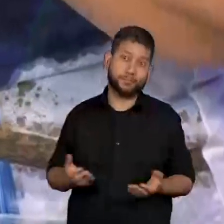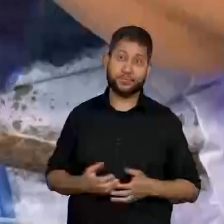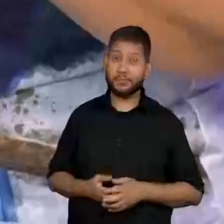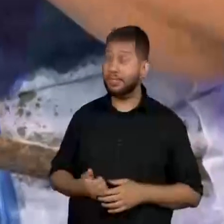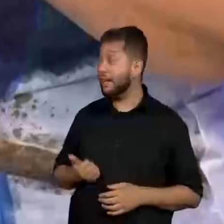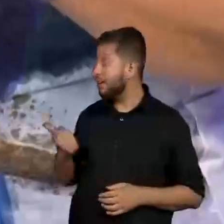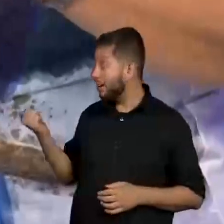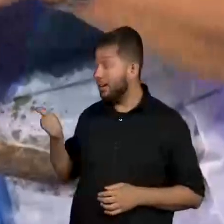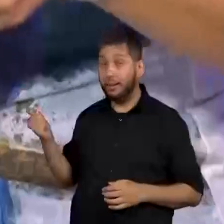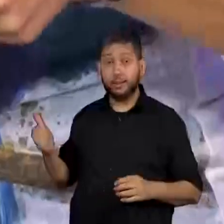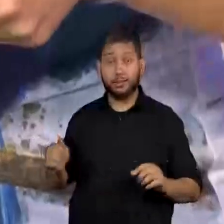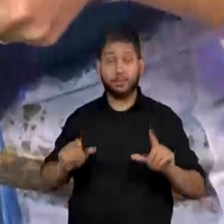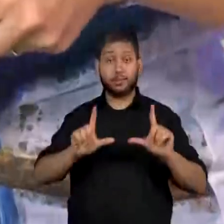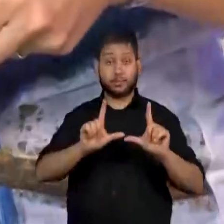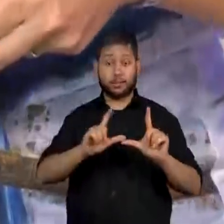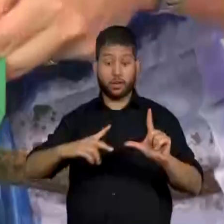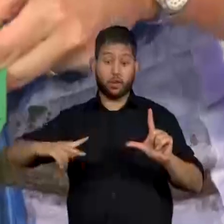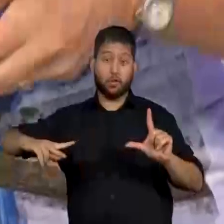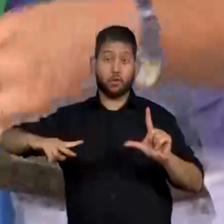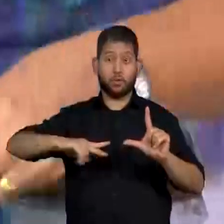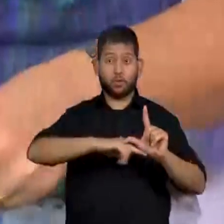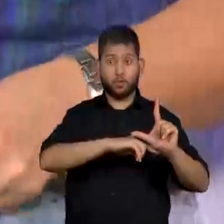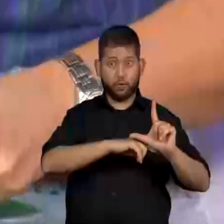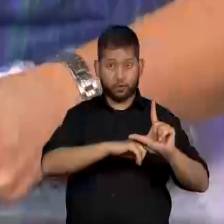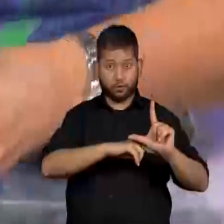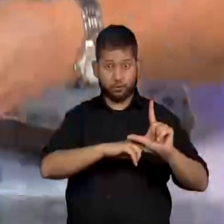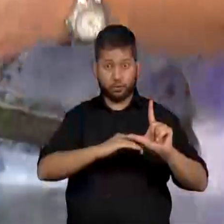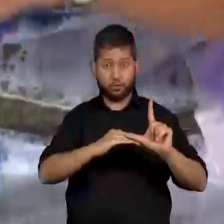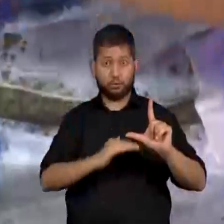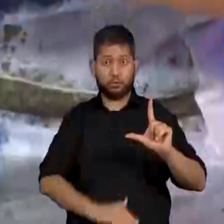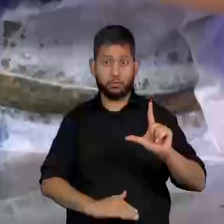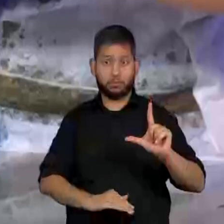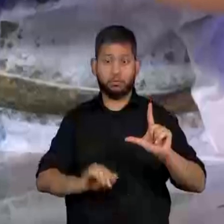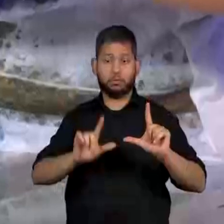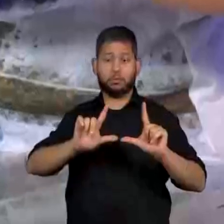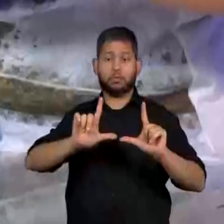que você recorta bem aqui nessa marca